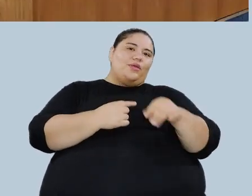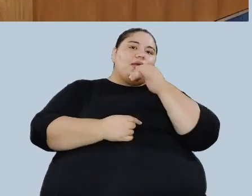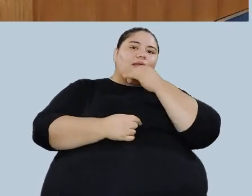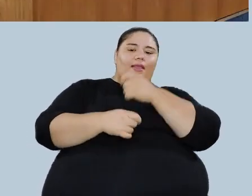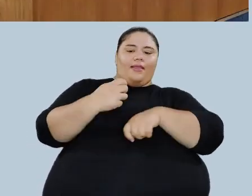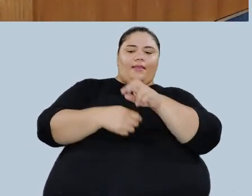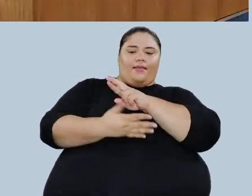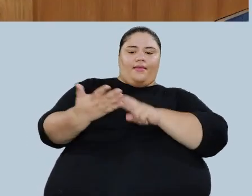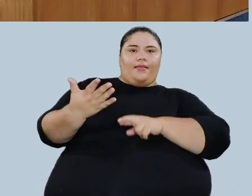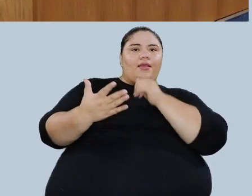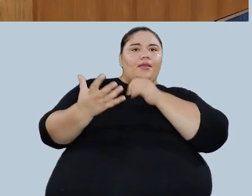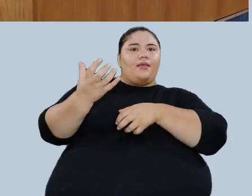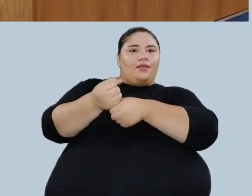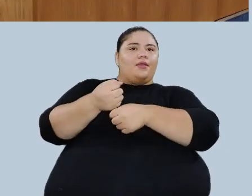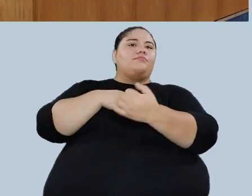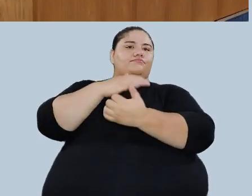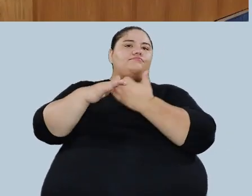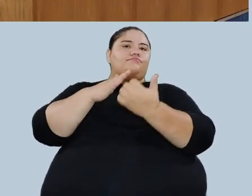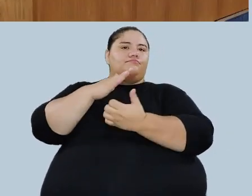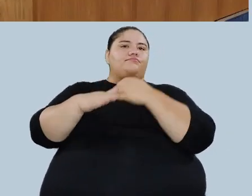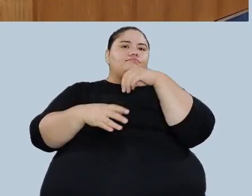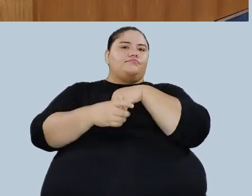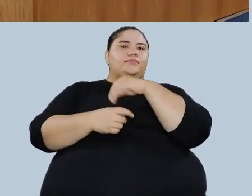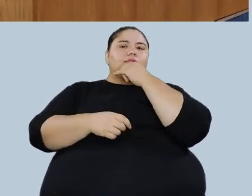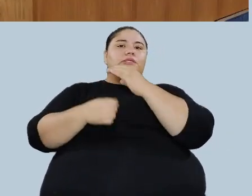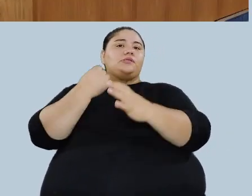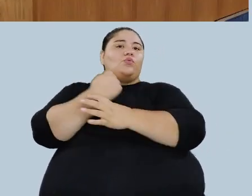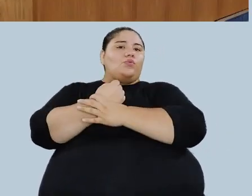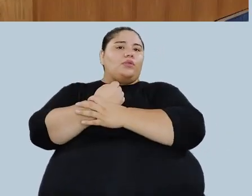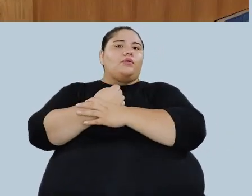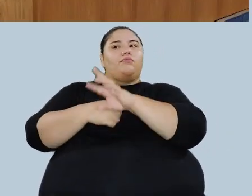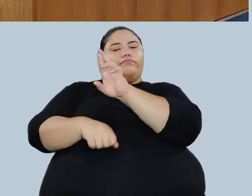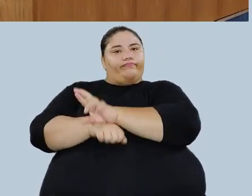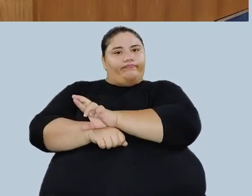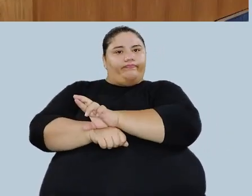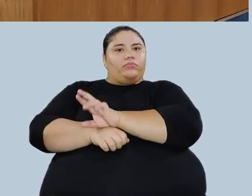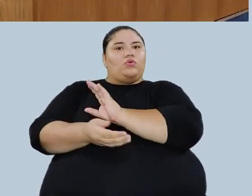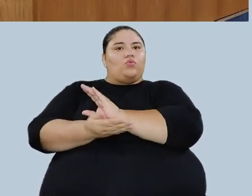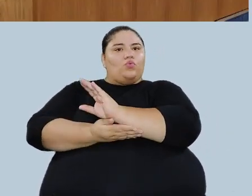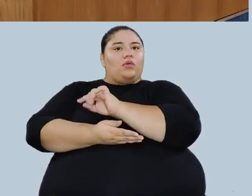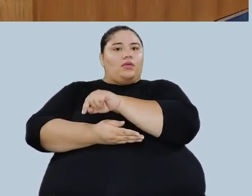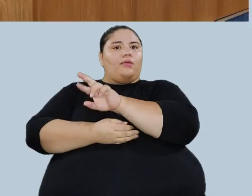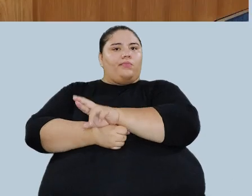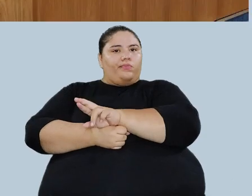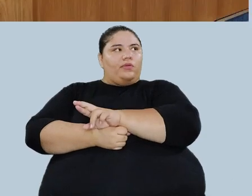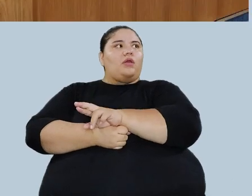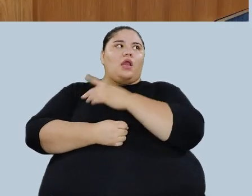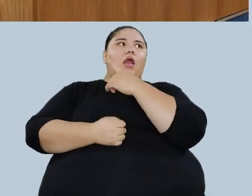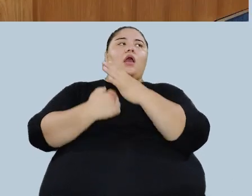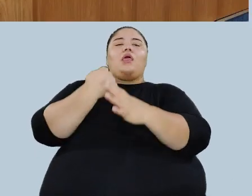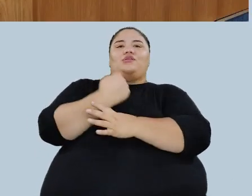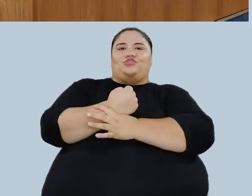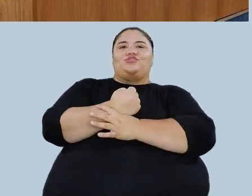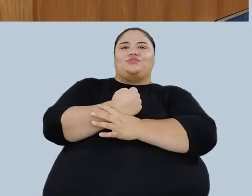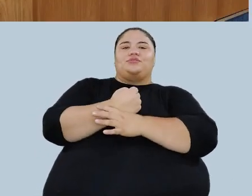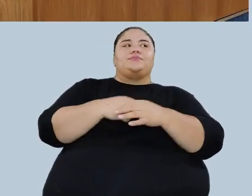uma receita financeira de instituição financeira, das seguradoras, os fundos de reserva, Isso. que ainda vão estar